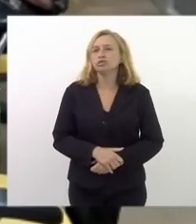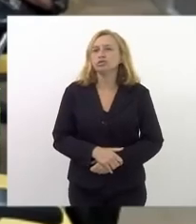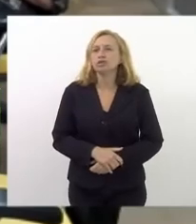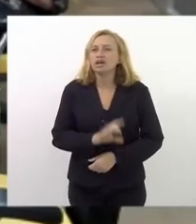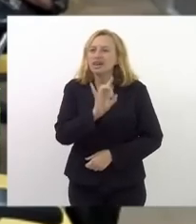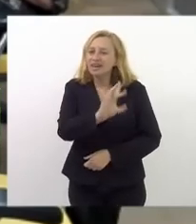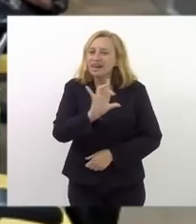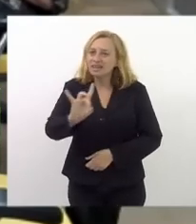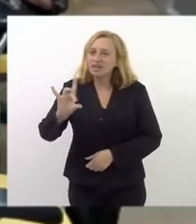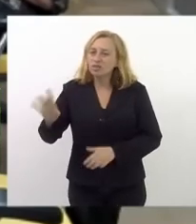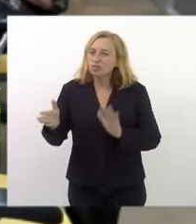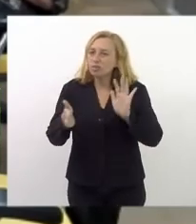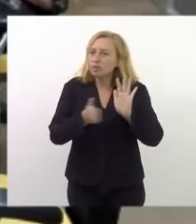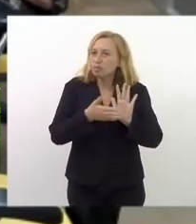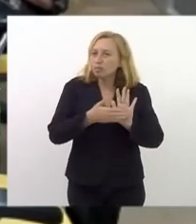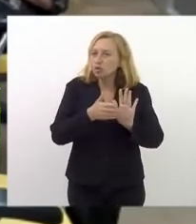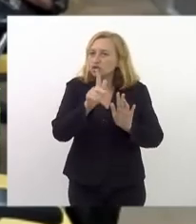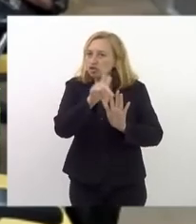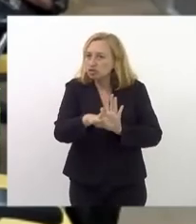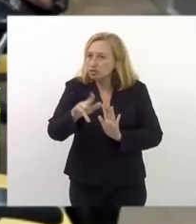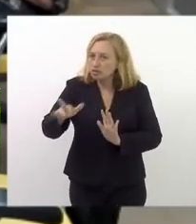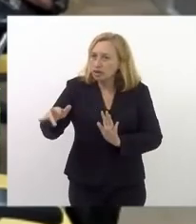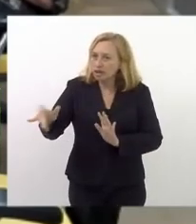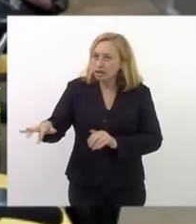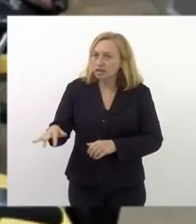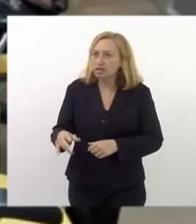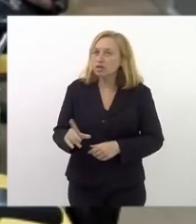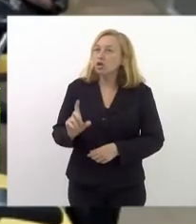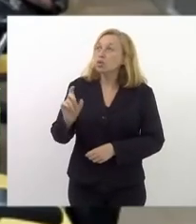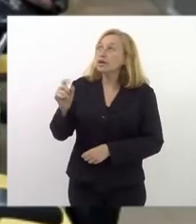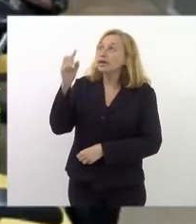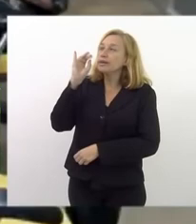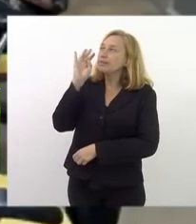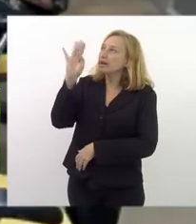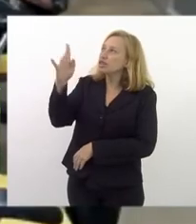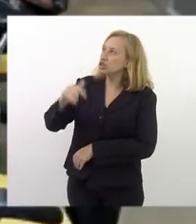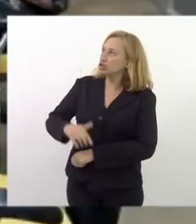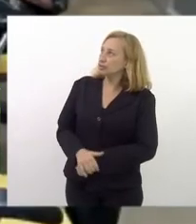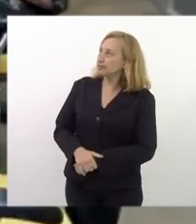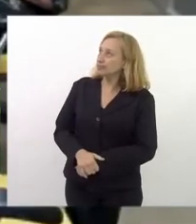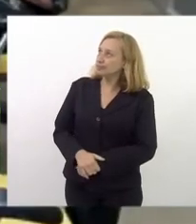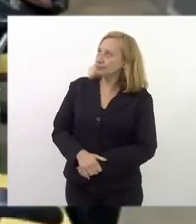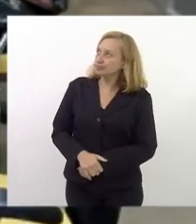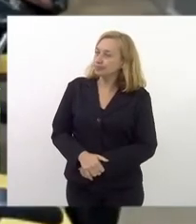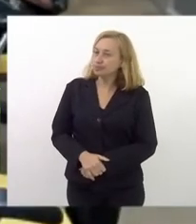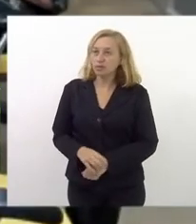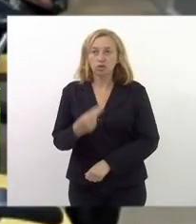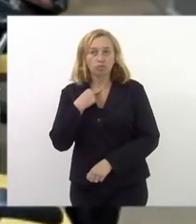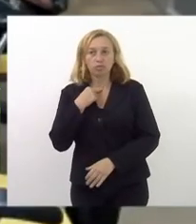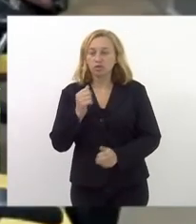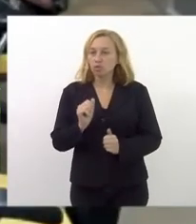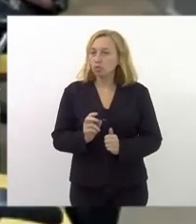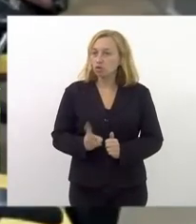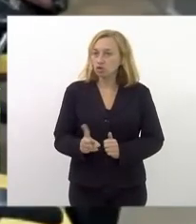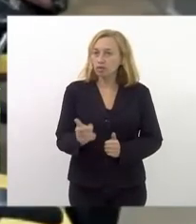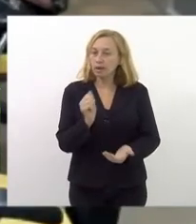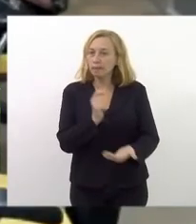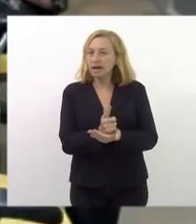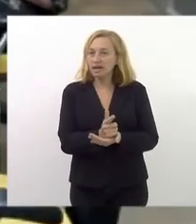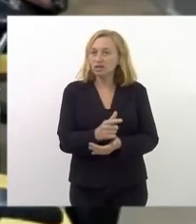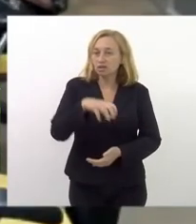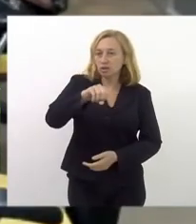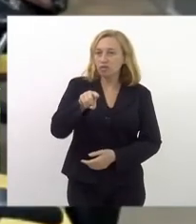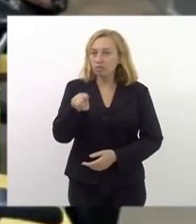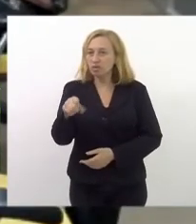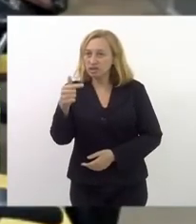Cada um tem uma proposta diferente para isso. O que, que a gente imagina? Porque não, a gente não pode continuar pagando 9,75. Isso